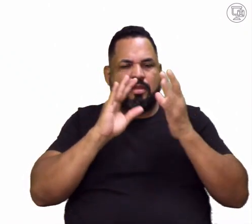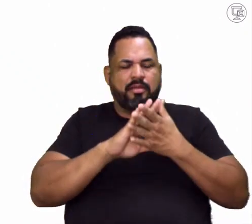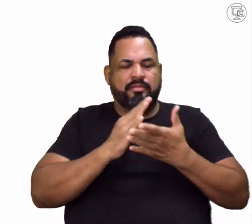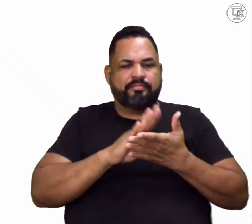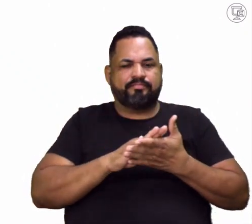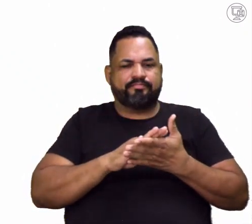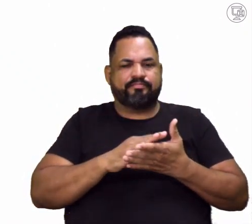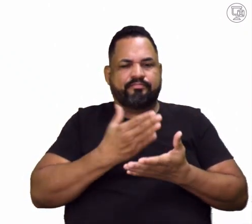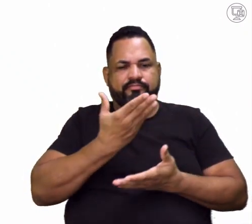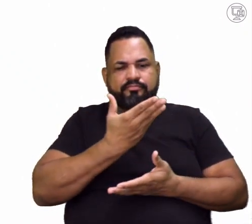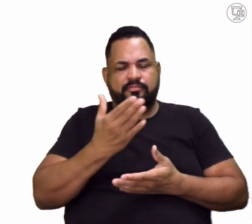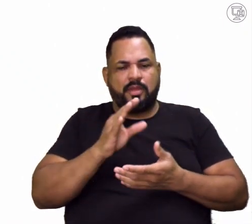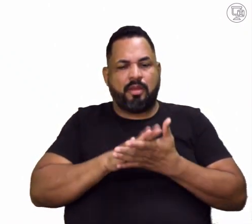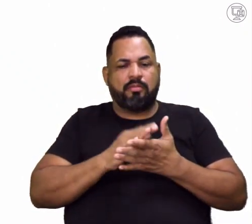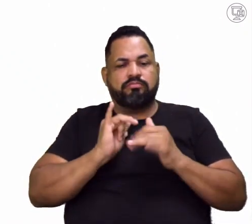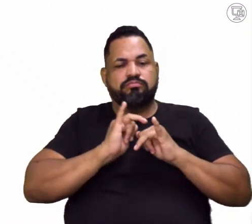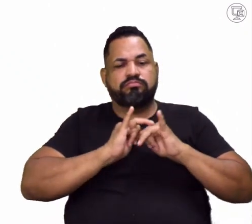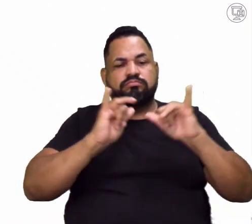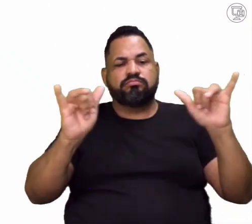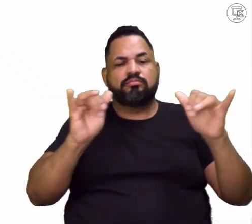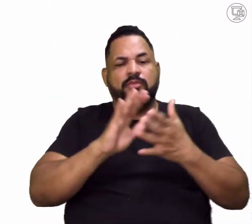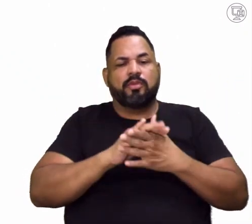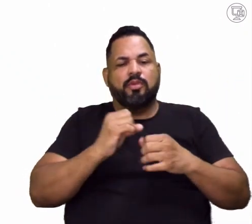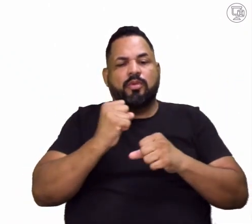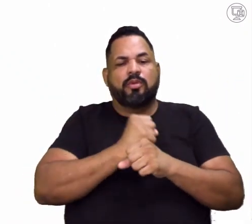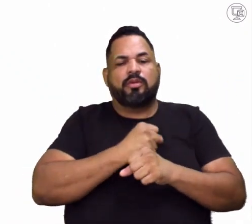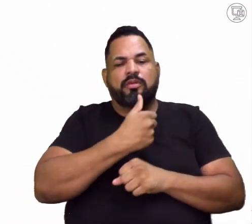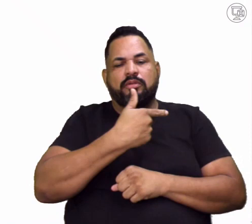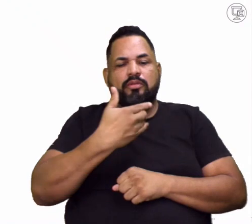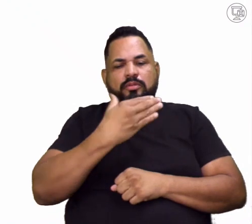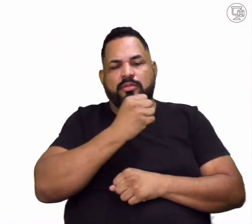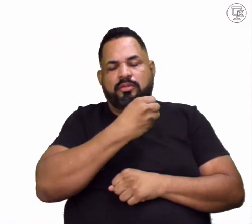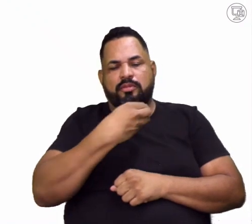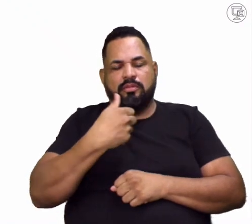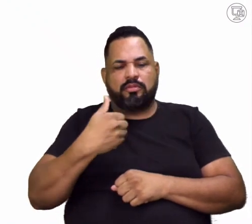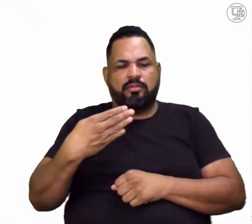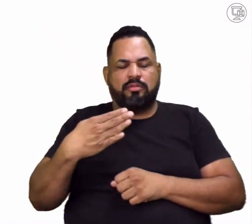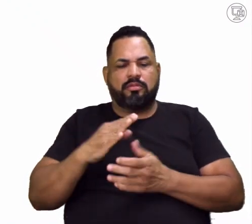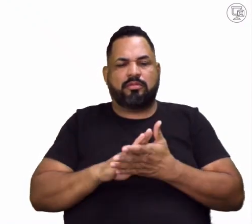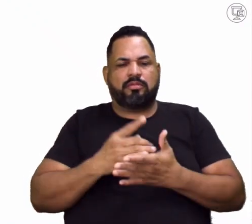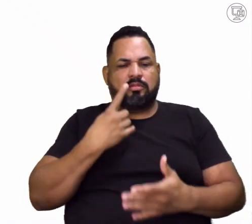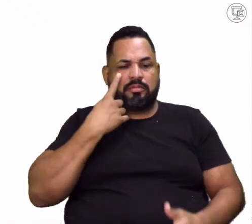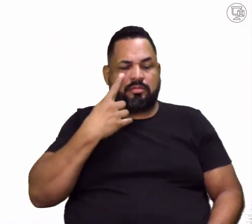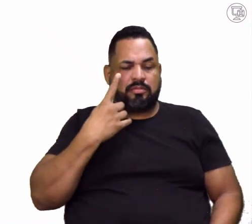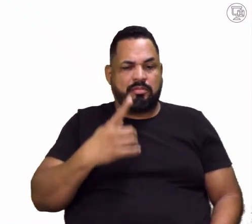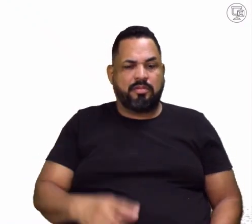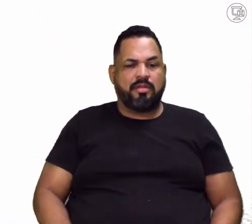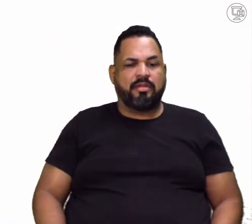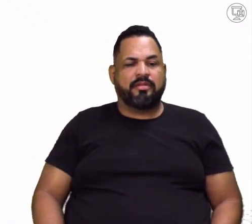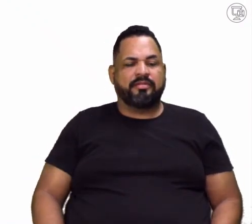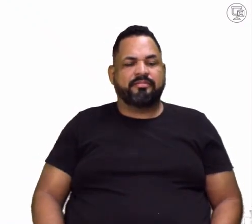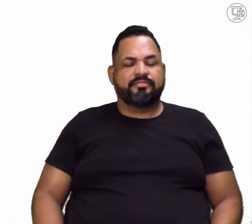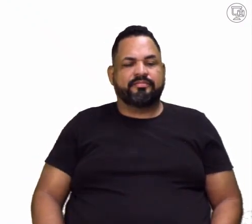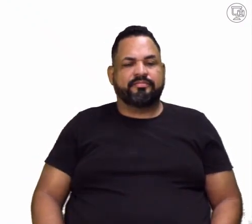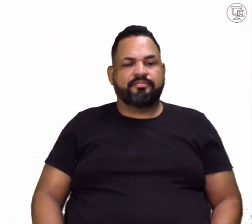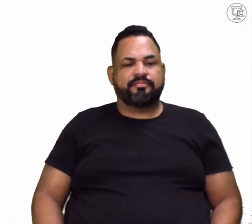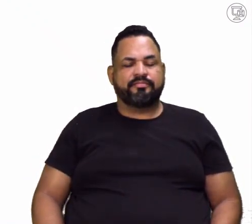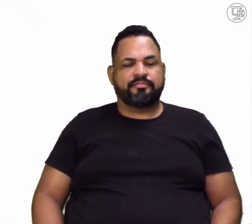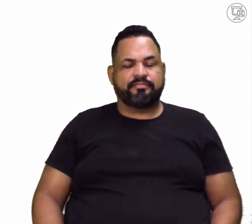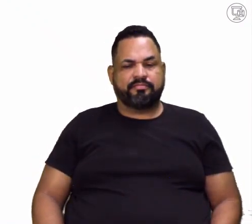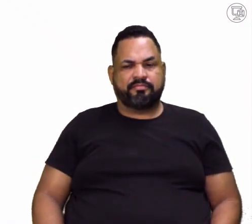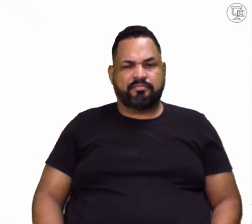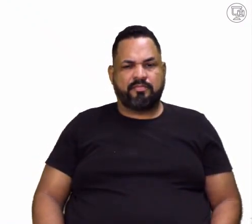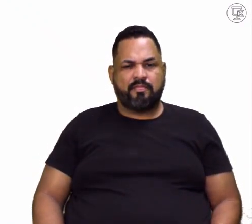Pereira publicou em 14 de Maio de 2014 mas verificamos em dezembro 2022 está ativo ainda